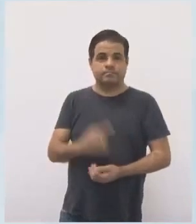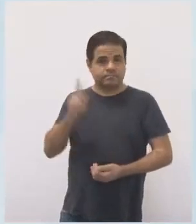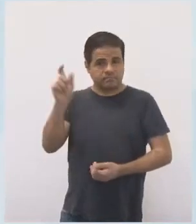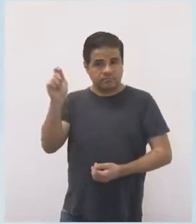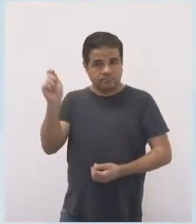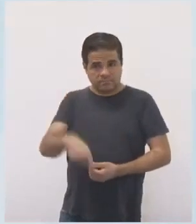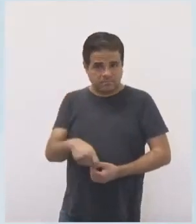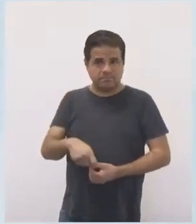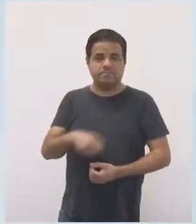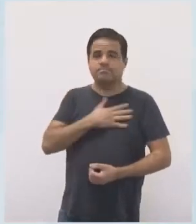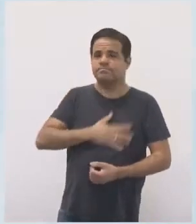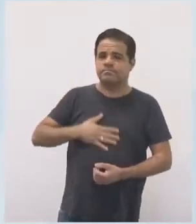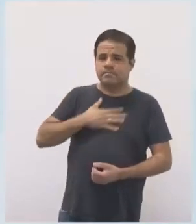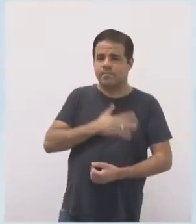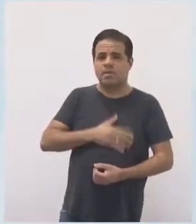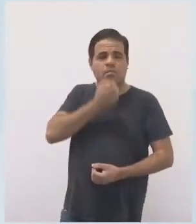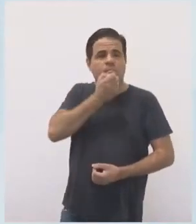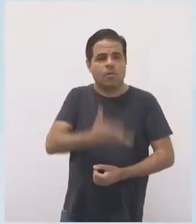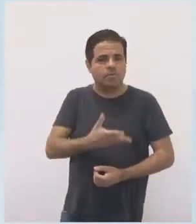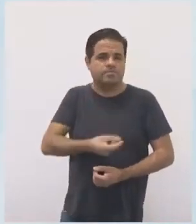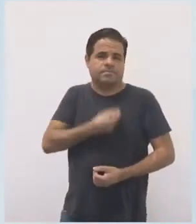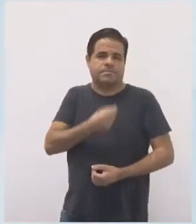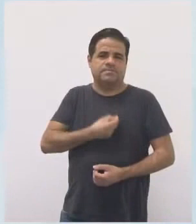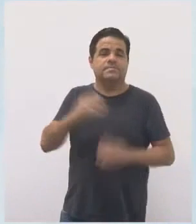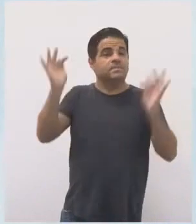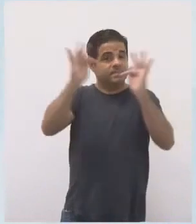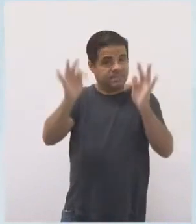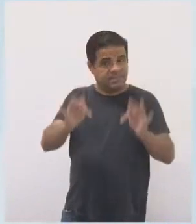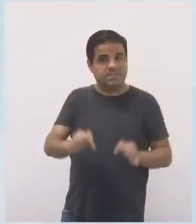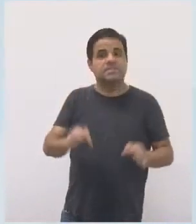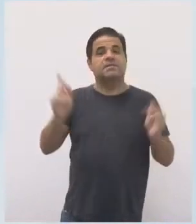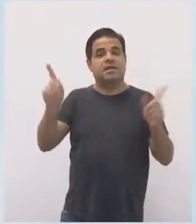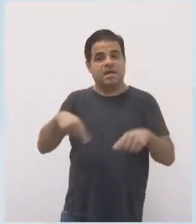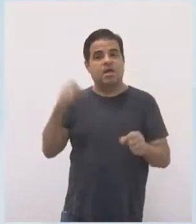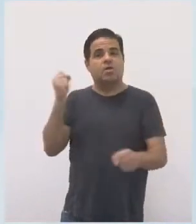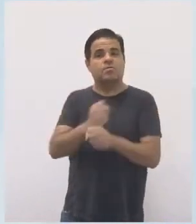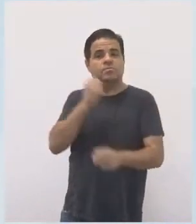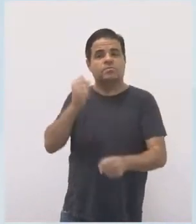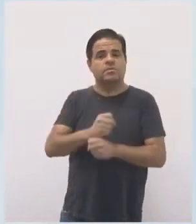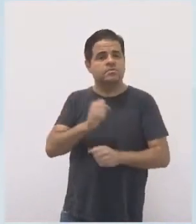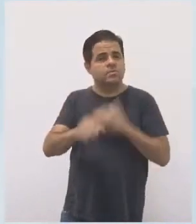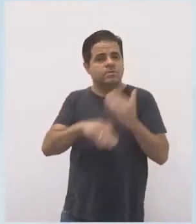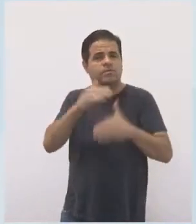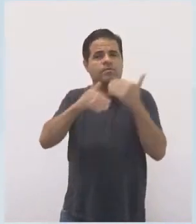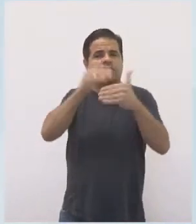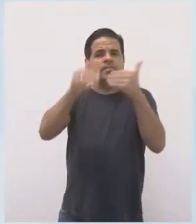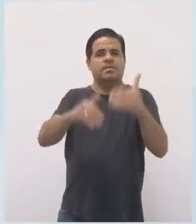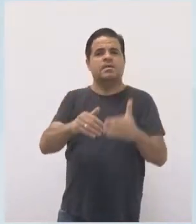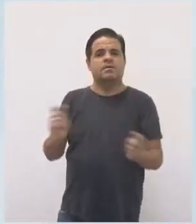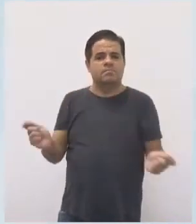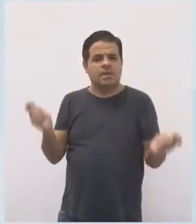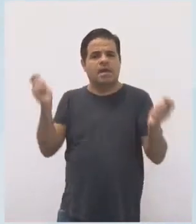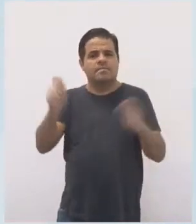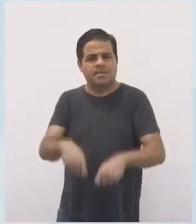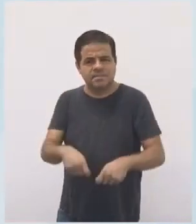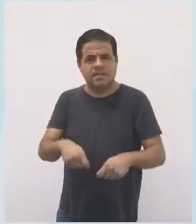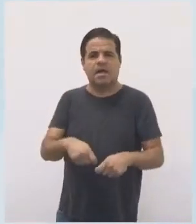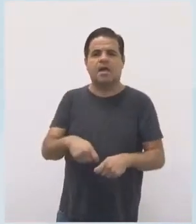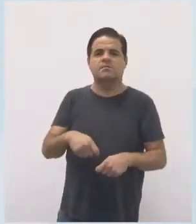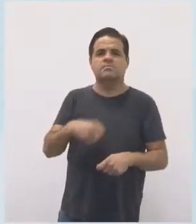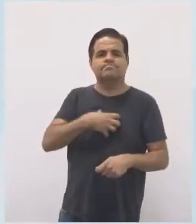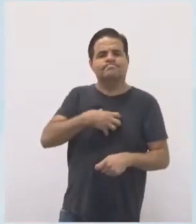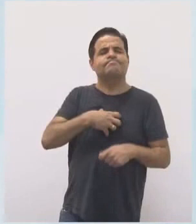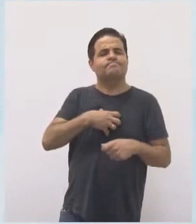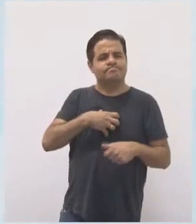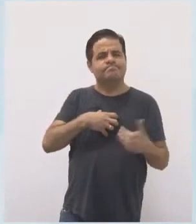de apreciar o bom da vida. A felicidade também é construída com o desenvolvimento da capacidade de